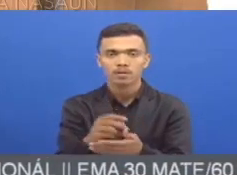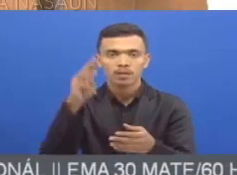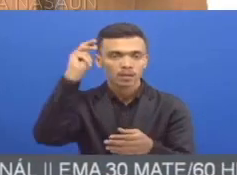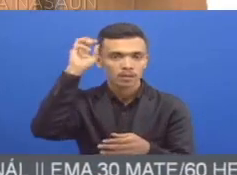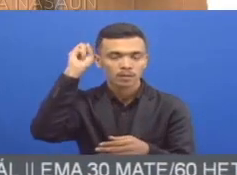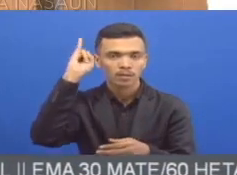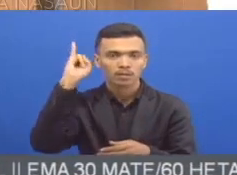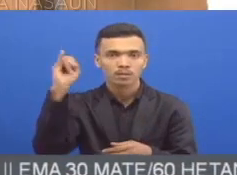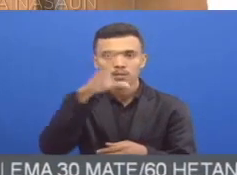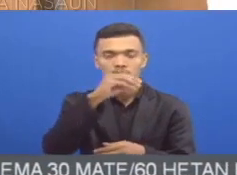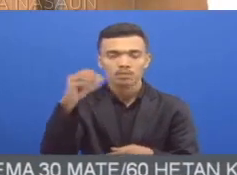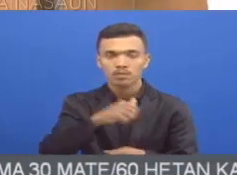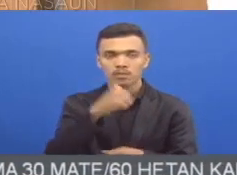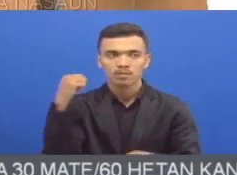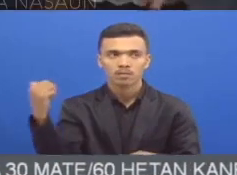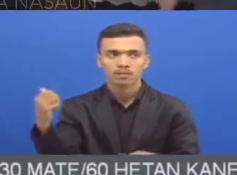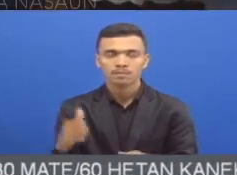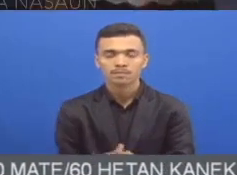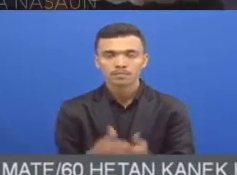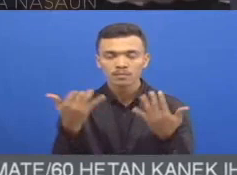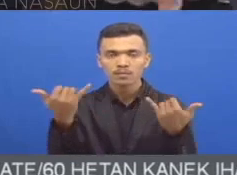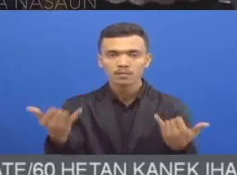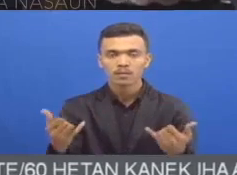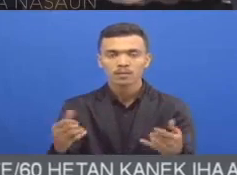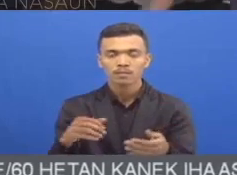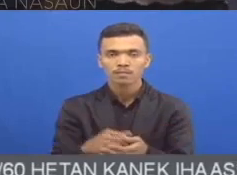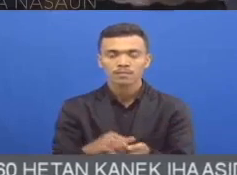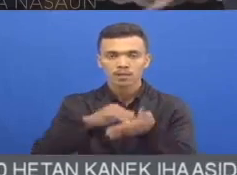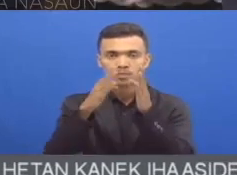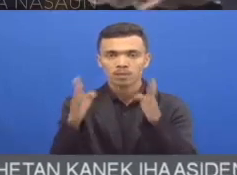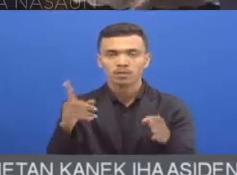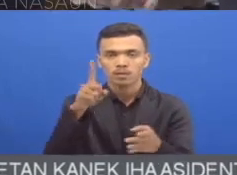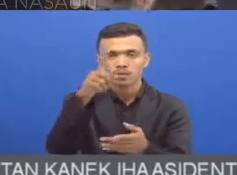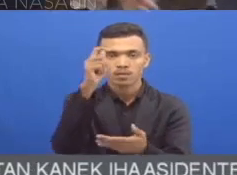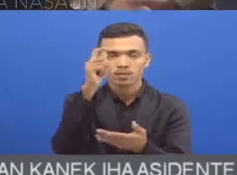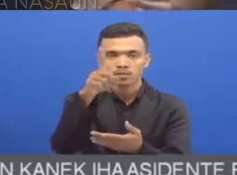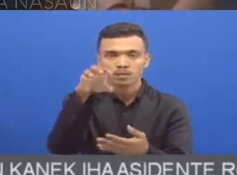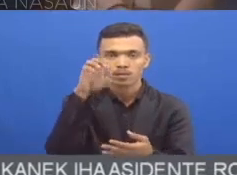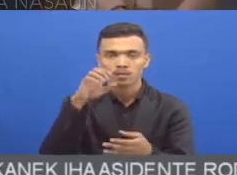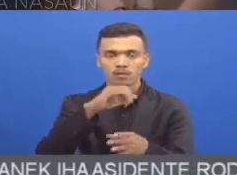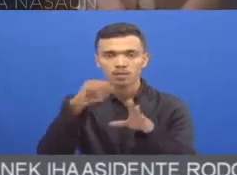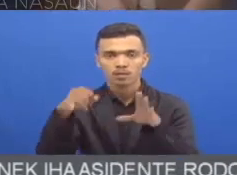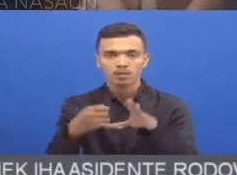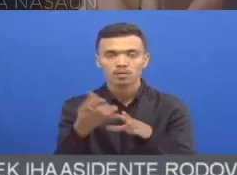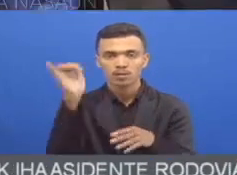Solidariedade Social, no Selutan. Dada unê, Bolseiro Timoruan atu sida resin, ma conclui ona